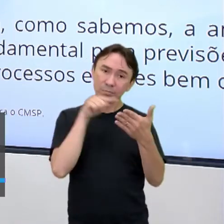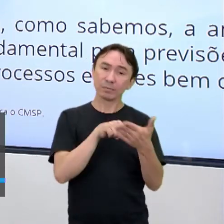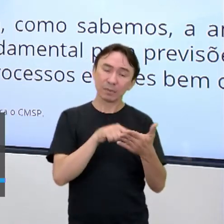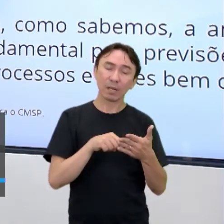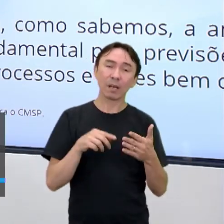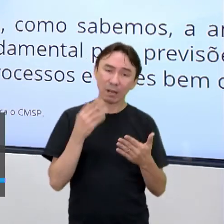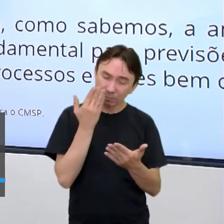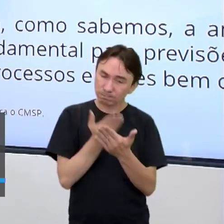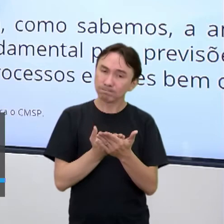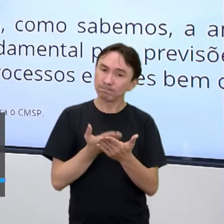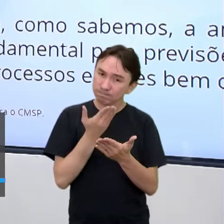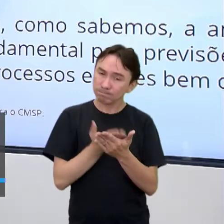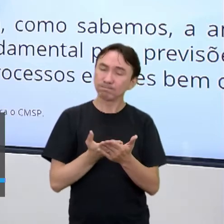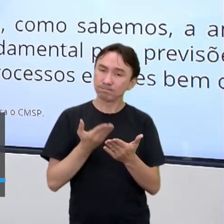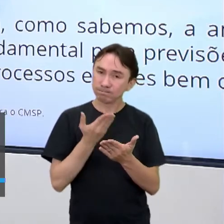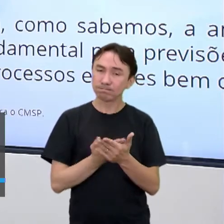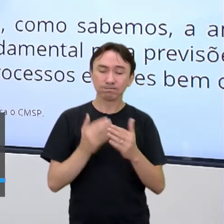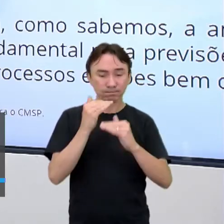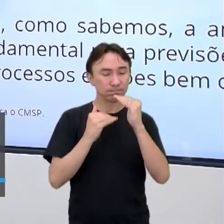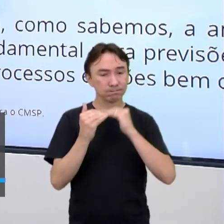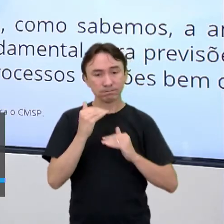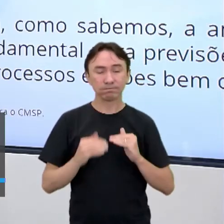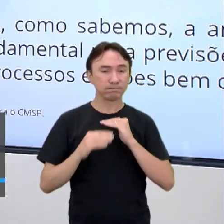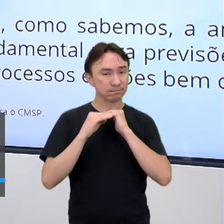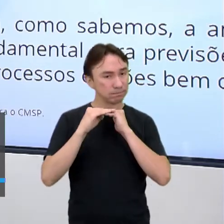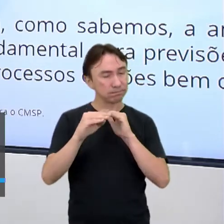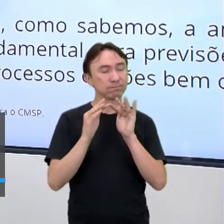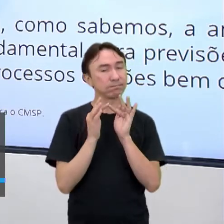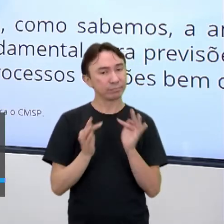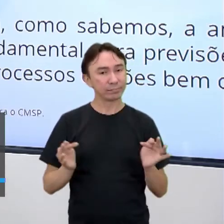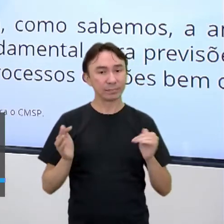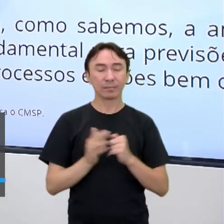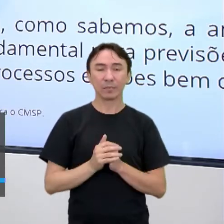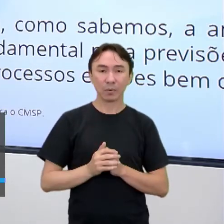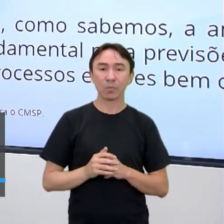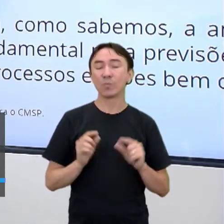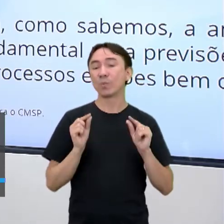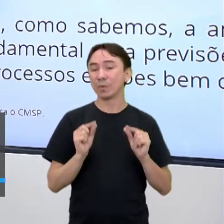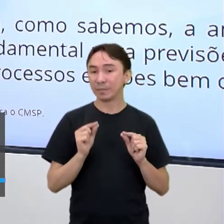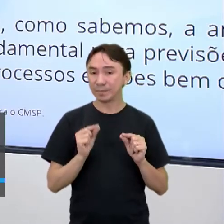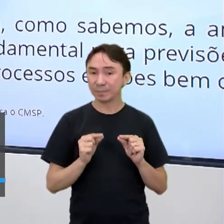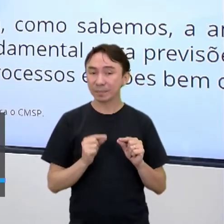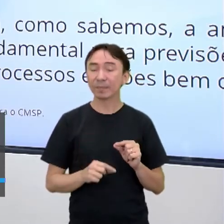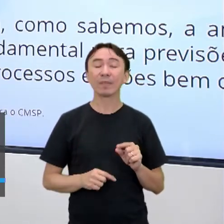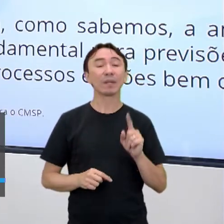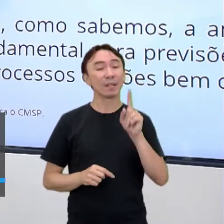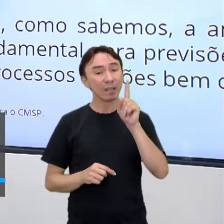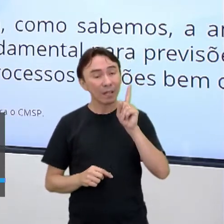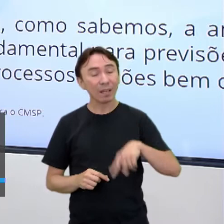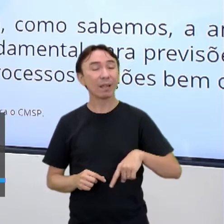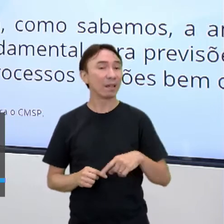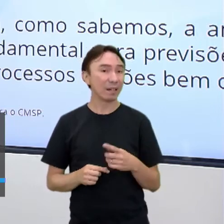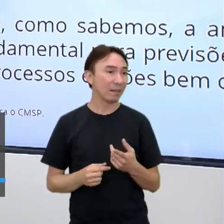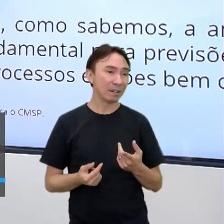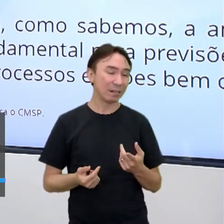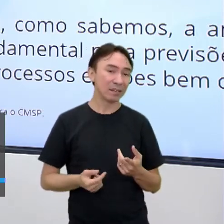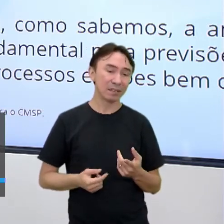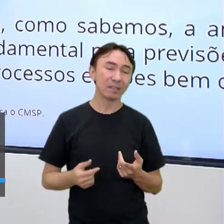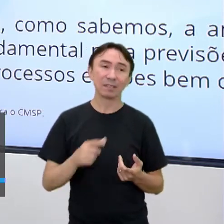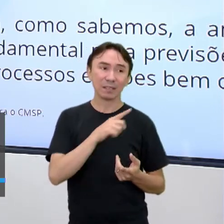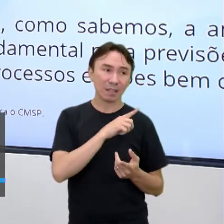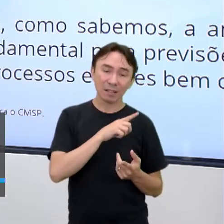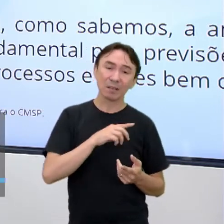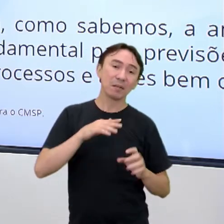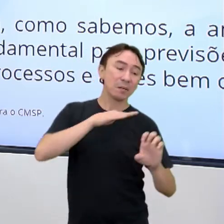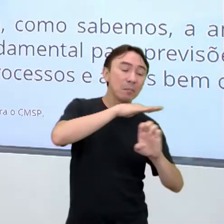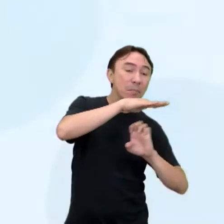linear simples, tá, ok? Na realidade, então, o que ele é? Ele é um modelo matemático muito importante e utilizado por organizações e